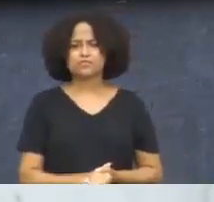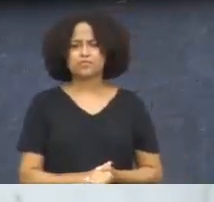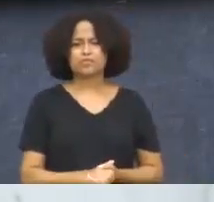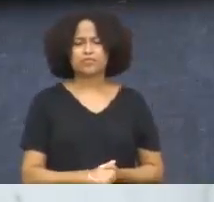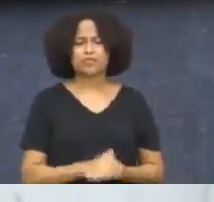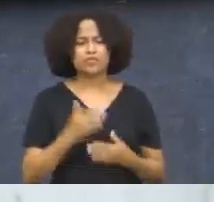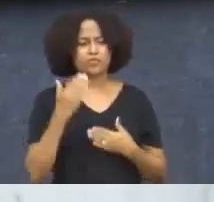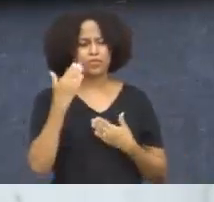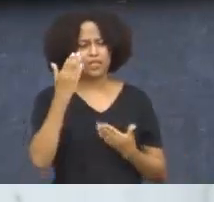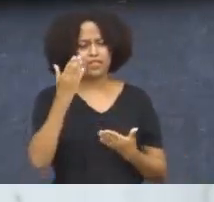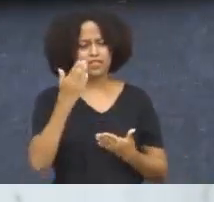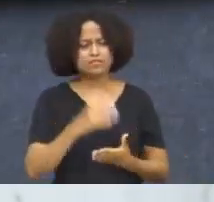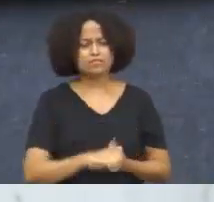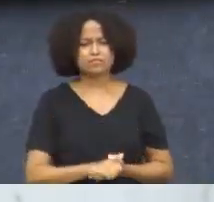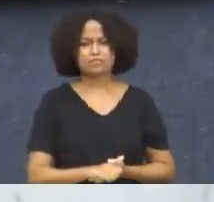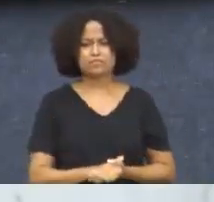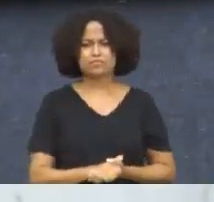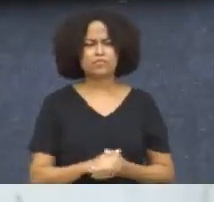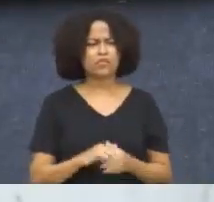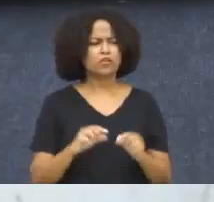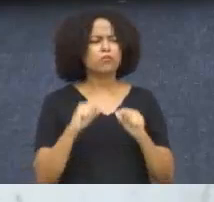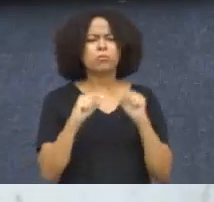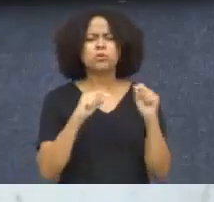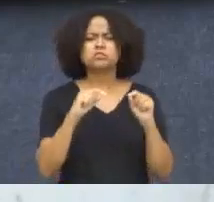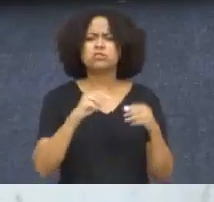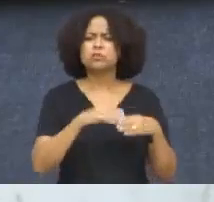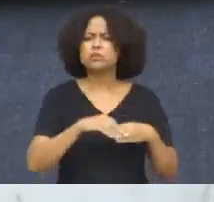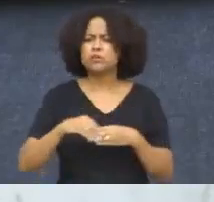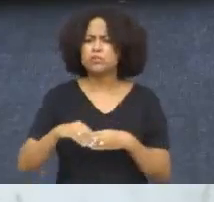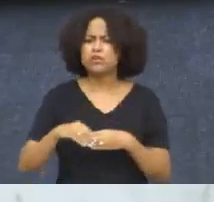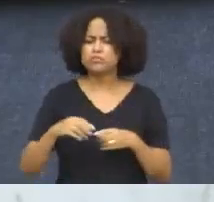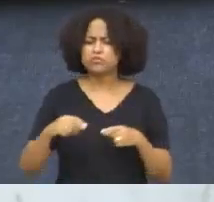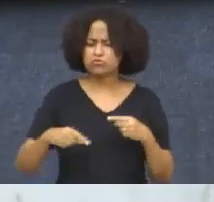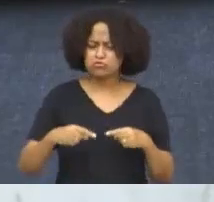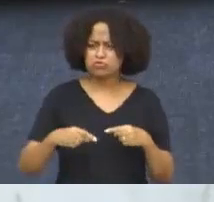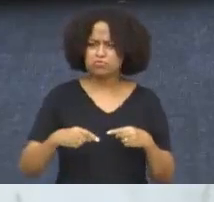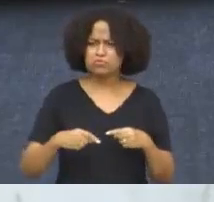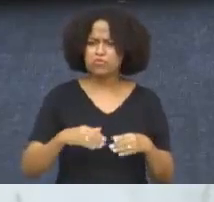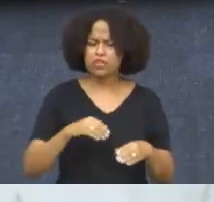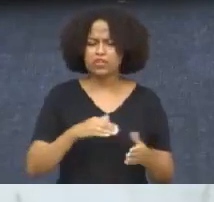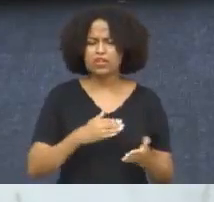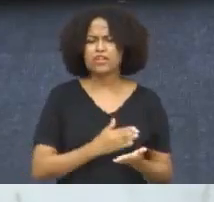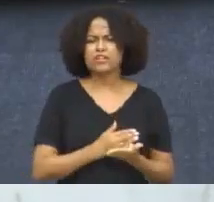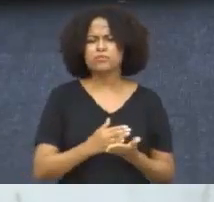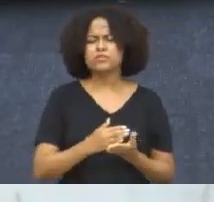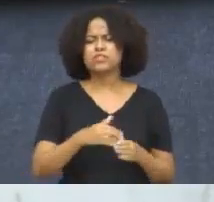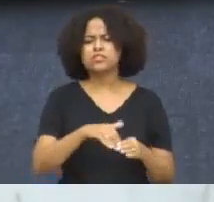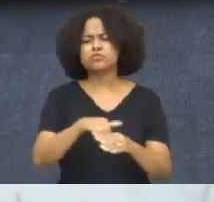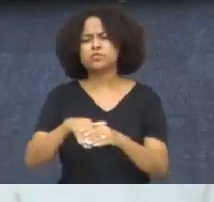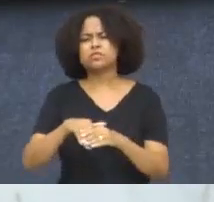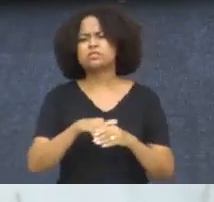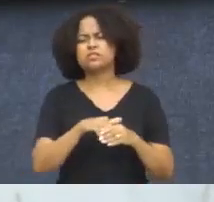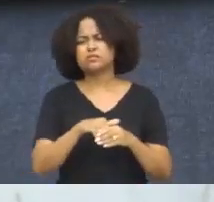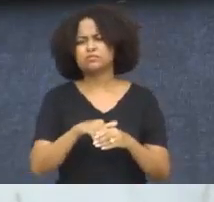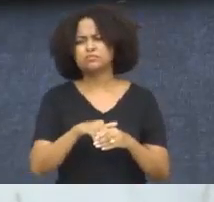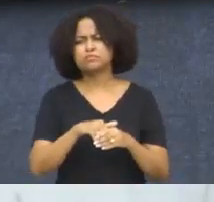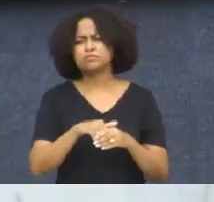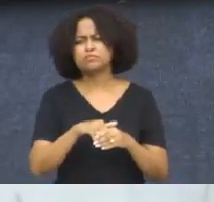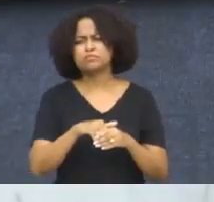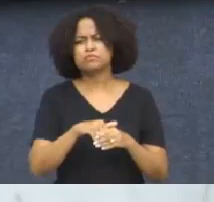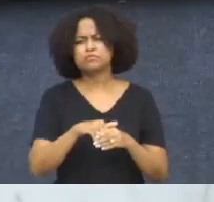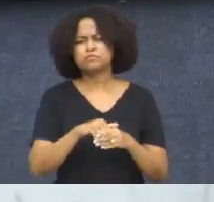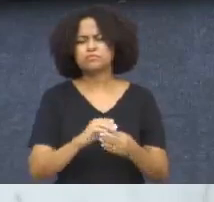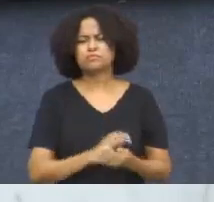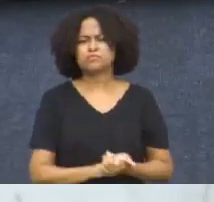Marli. Mais alguém para encaminhar, para discutir? Em votação. Senhoras vereadoras, senhores vereadores, para encaminhar não há